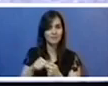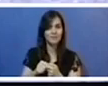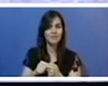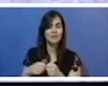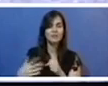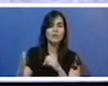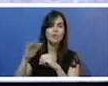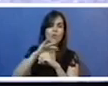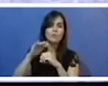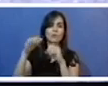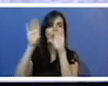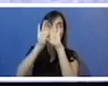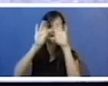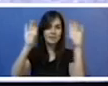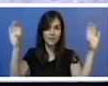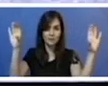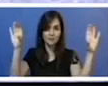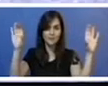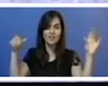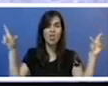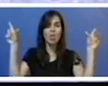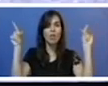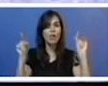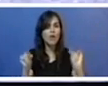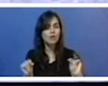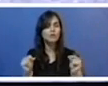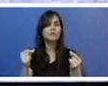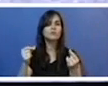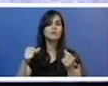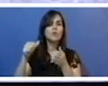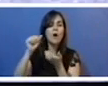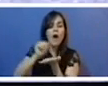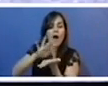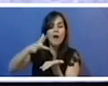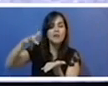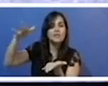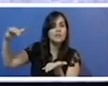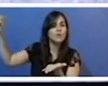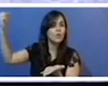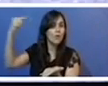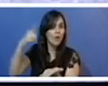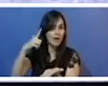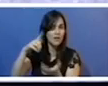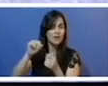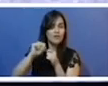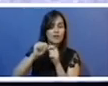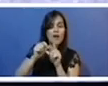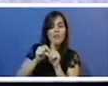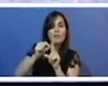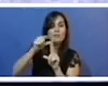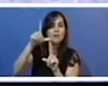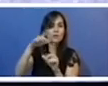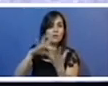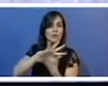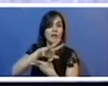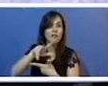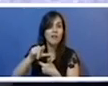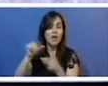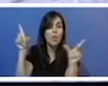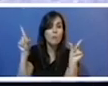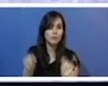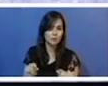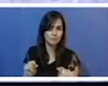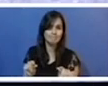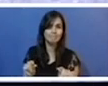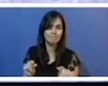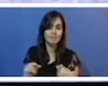cobriu o céu e reduziu a incidência de radiação solar. Isso fez a temperatura da Terra diminuir. E os